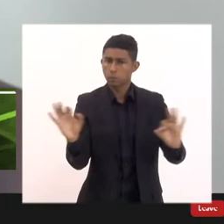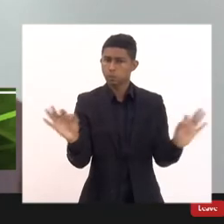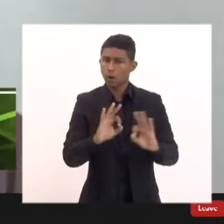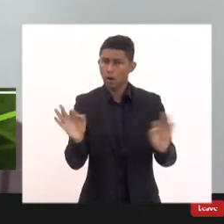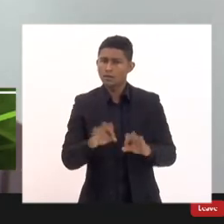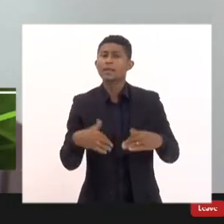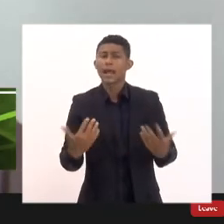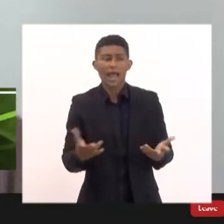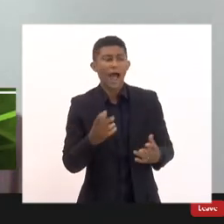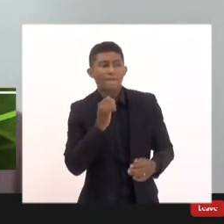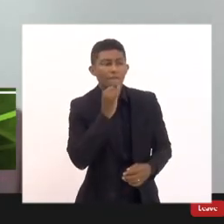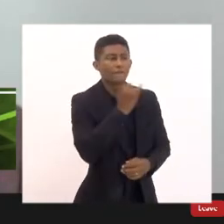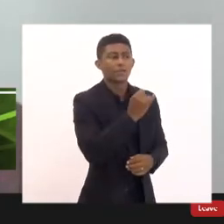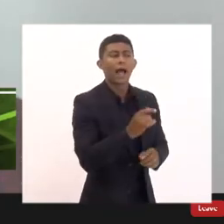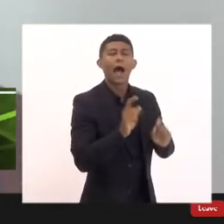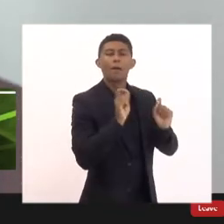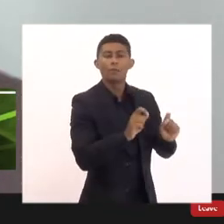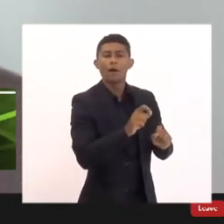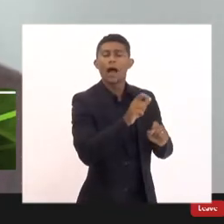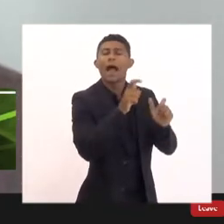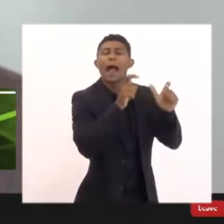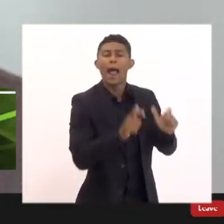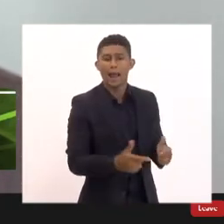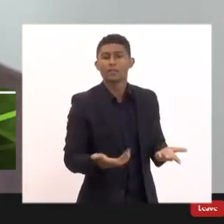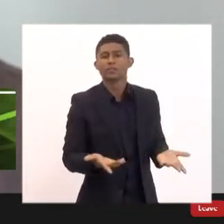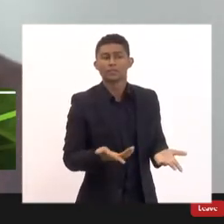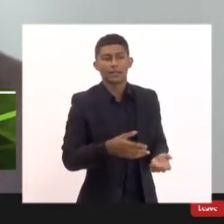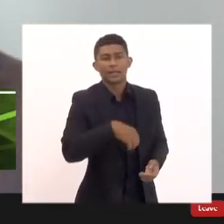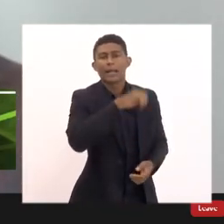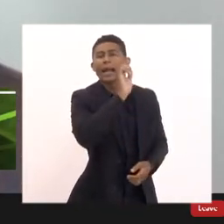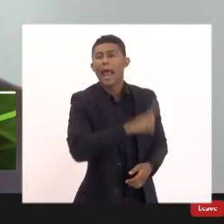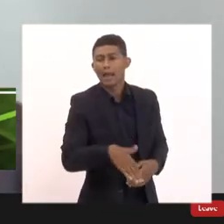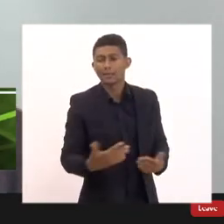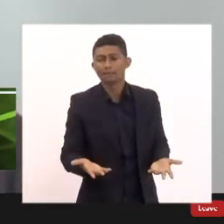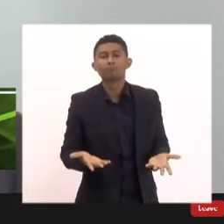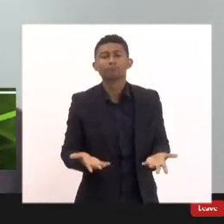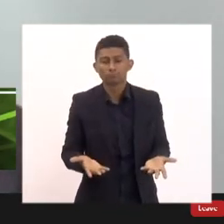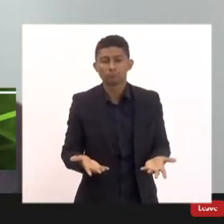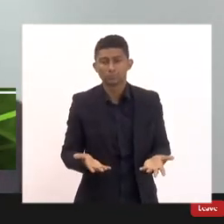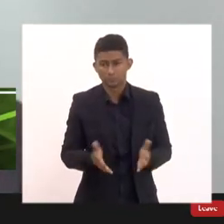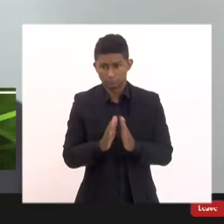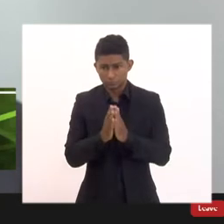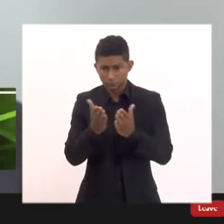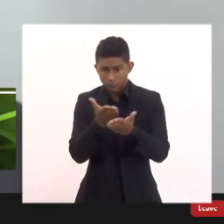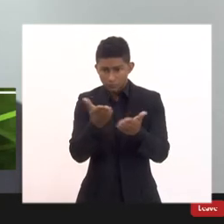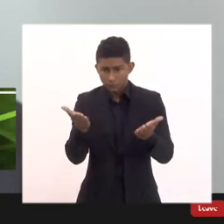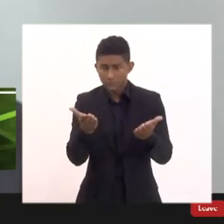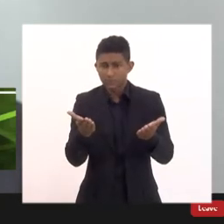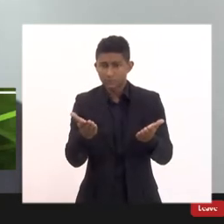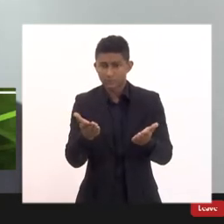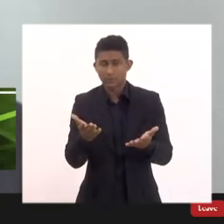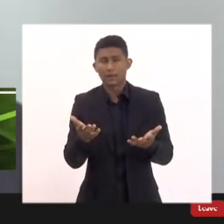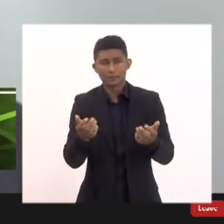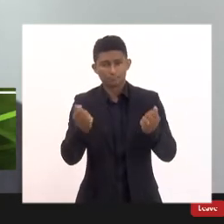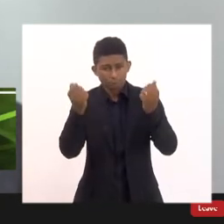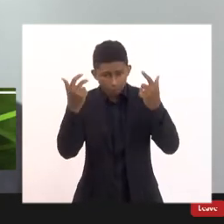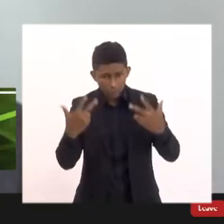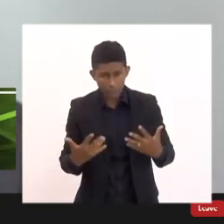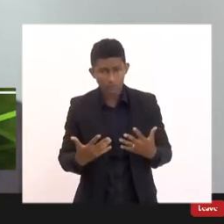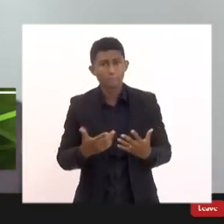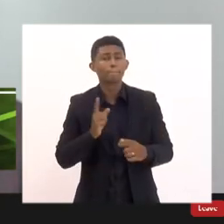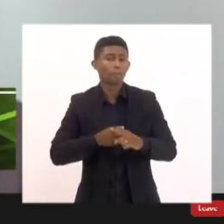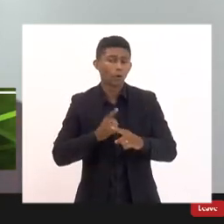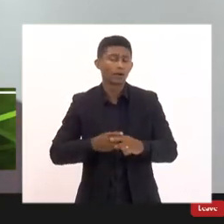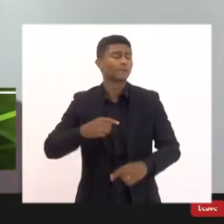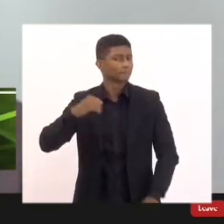protocolos sanitários, né, referidos aqui pelo Mário Sérgio e pelo subsecretário também. Afinal de contas, é